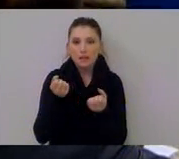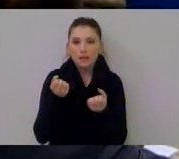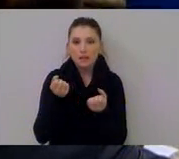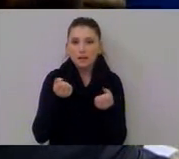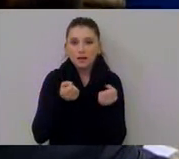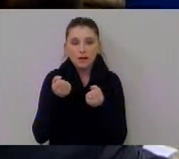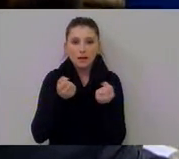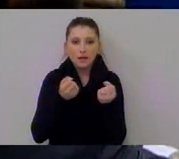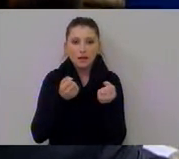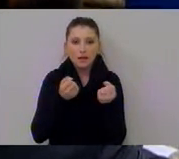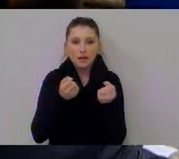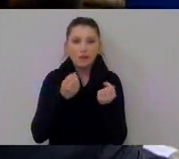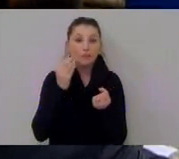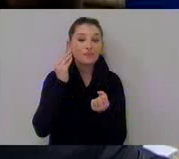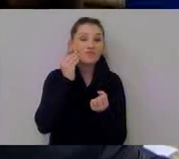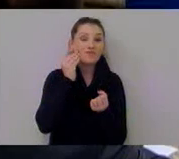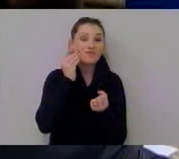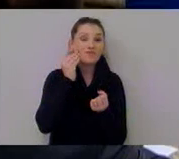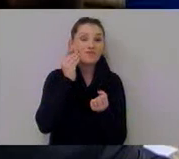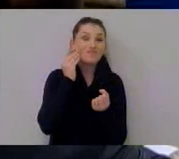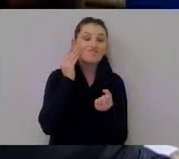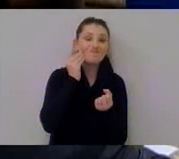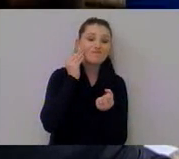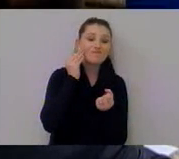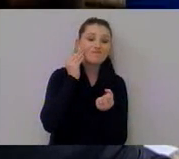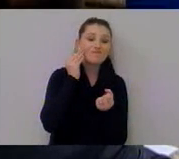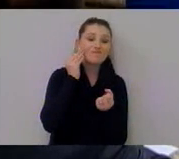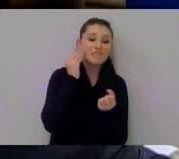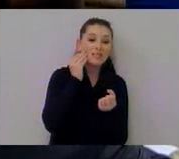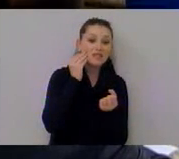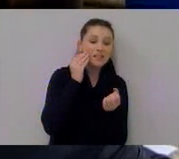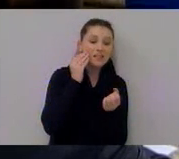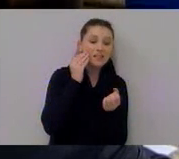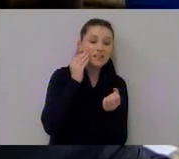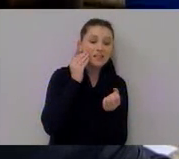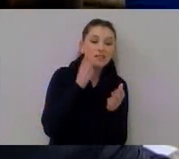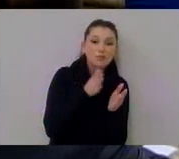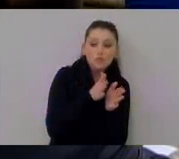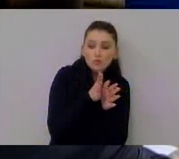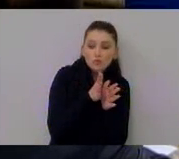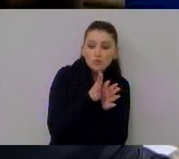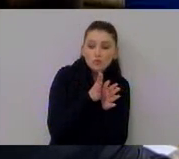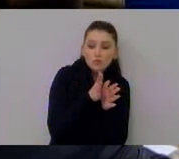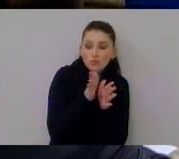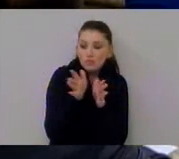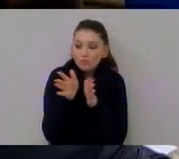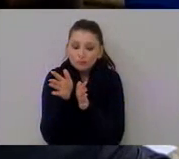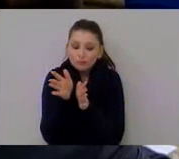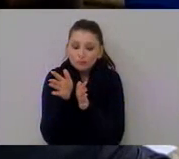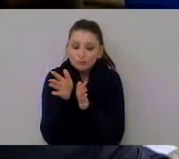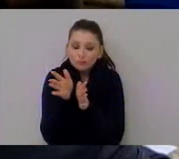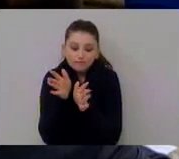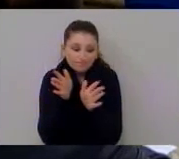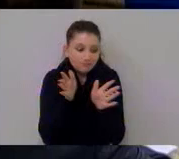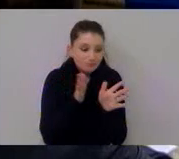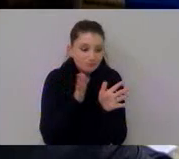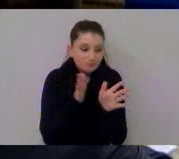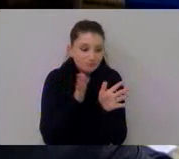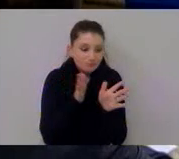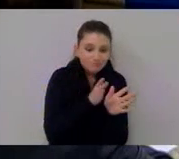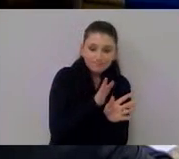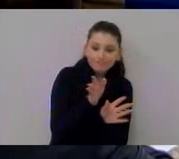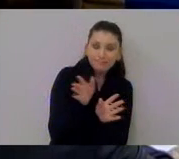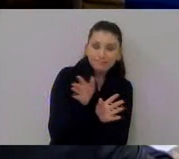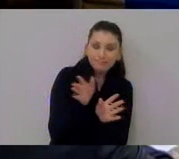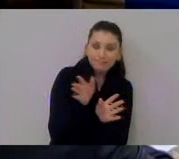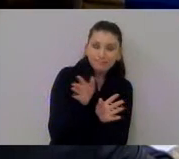opção para escapar dos buracos. E como estão embarcados, sobra